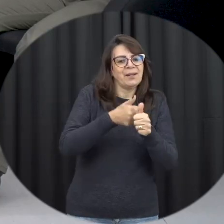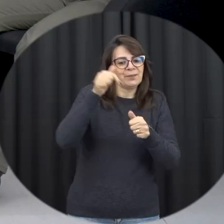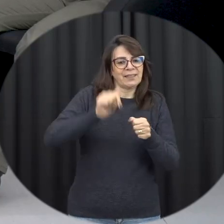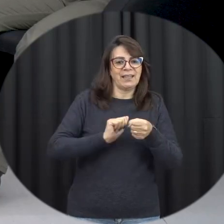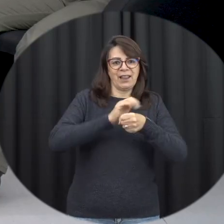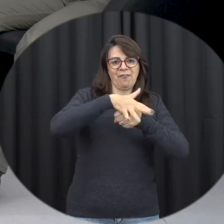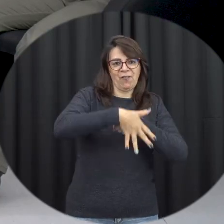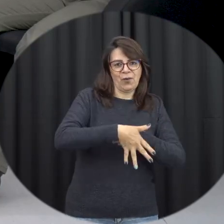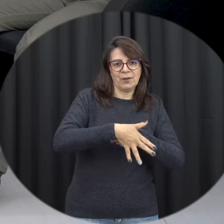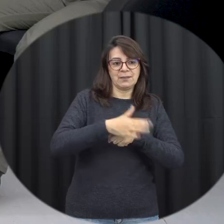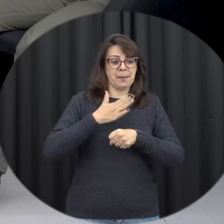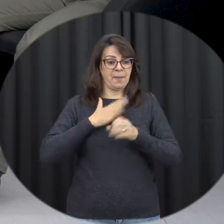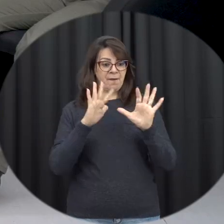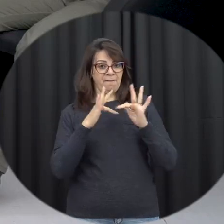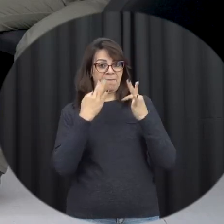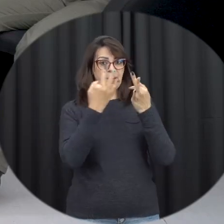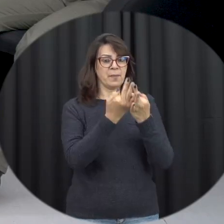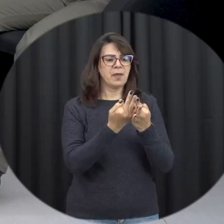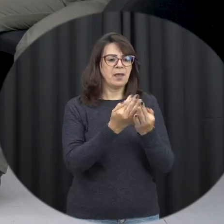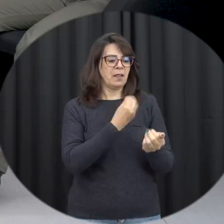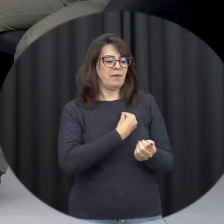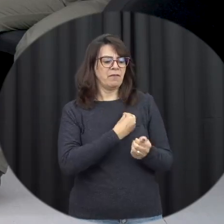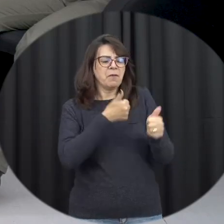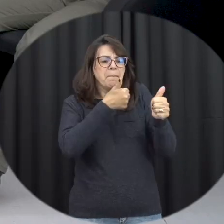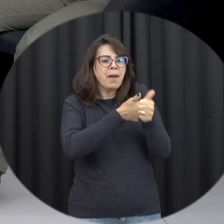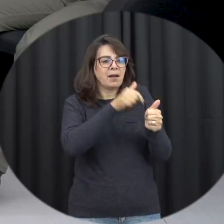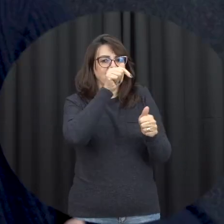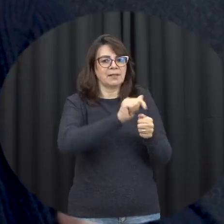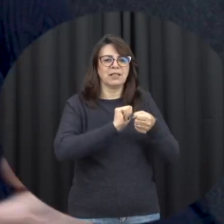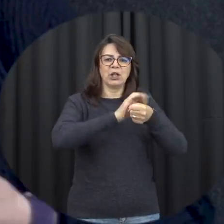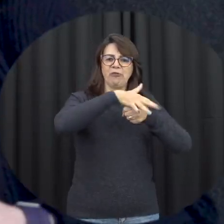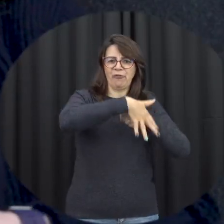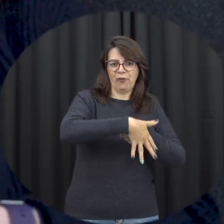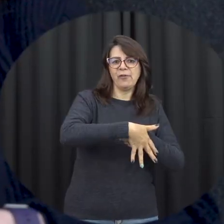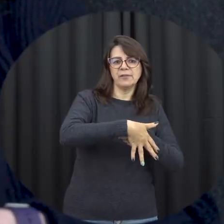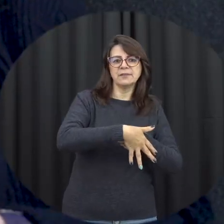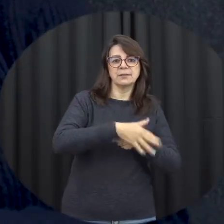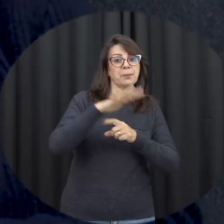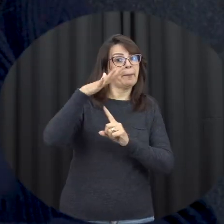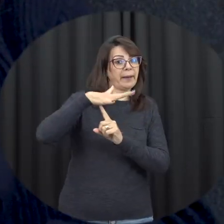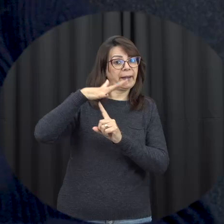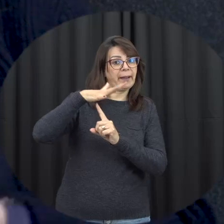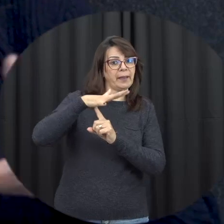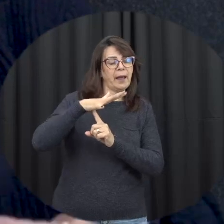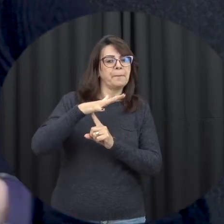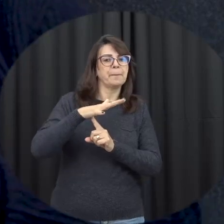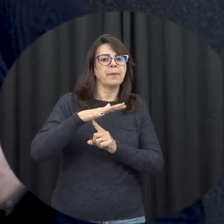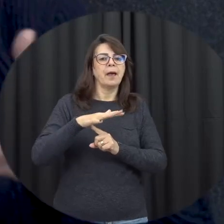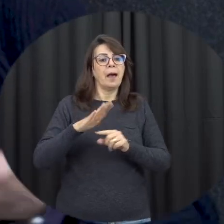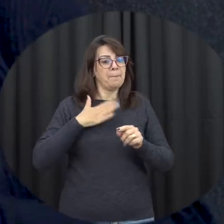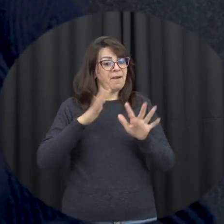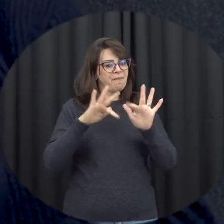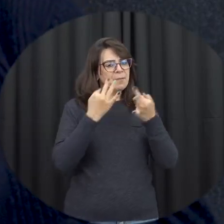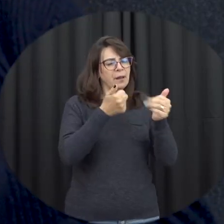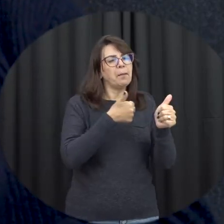sua família. Claro. A minha família mora aqui 50 quilômetros daqui, 200 quilômetros minha mãe, 300 quilômetros Poçado, que a gente